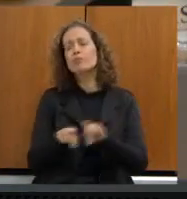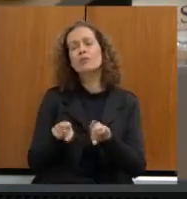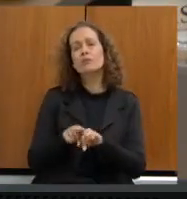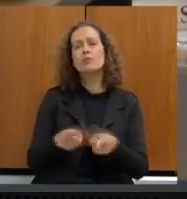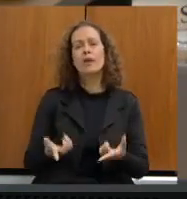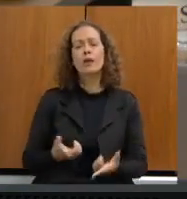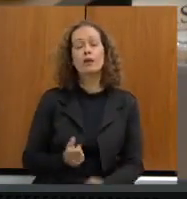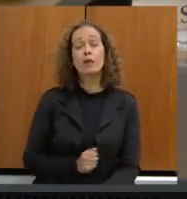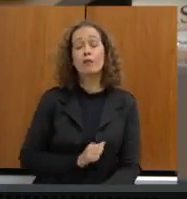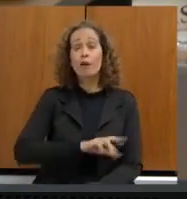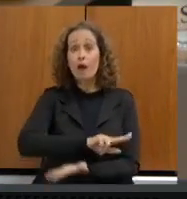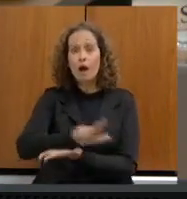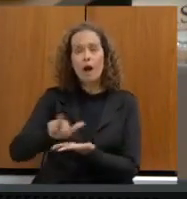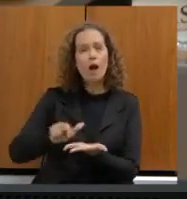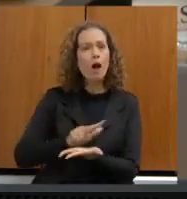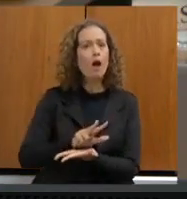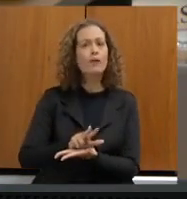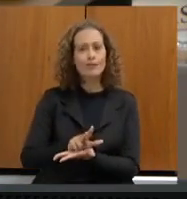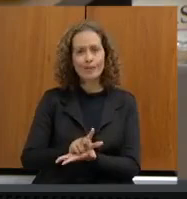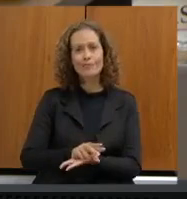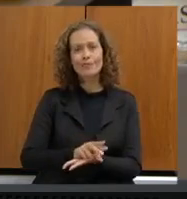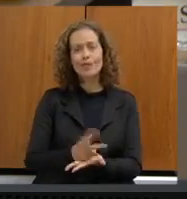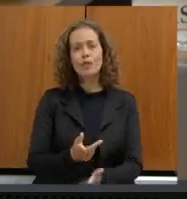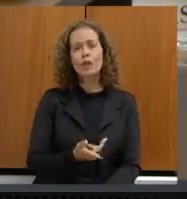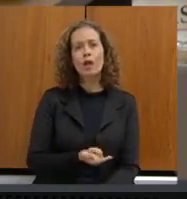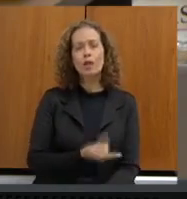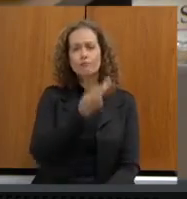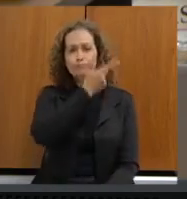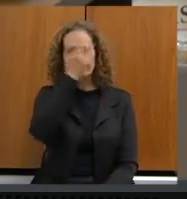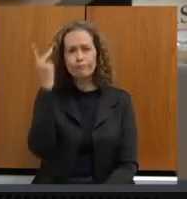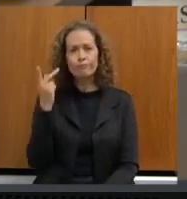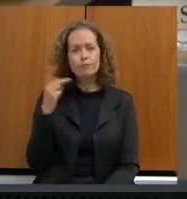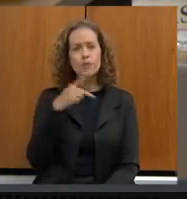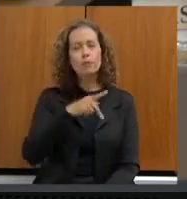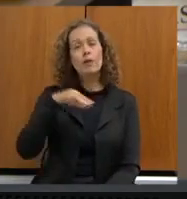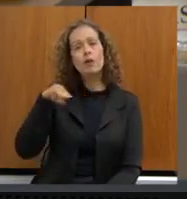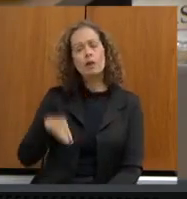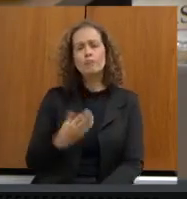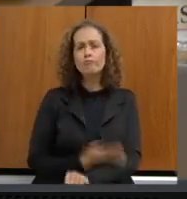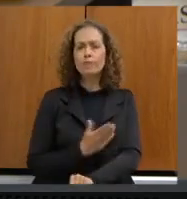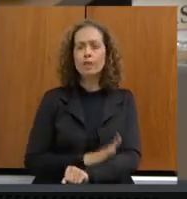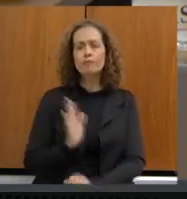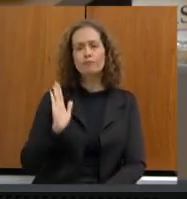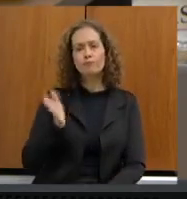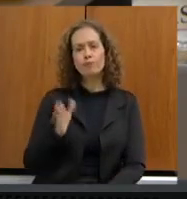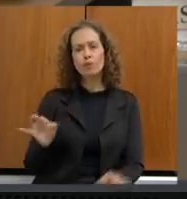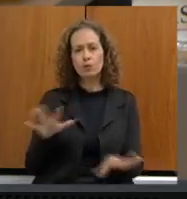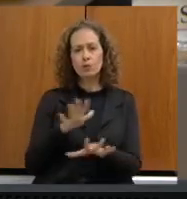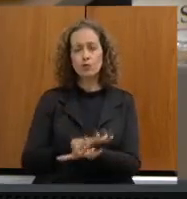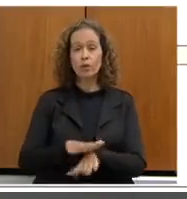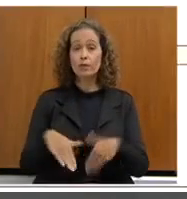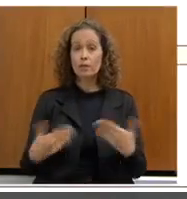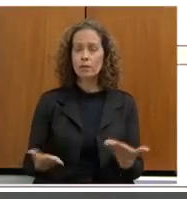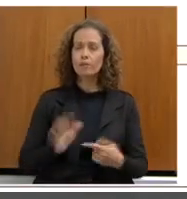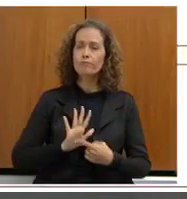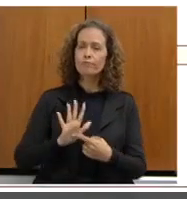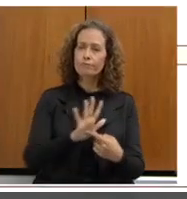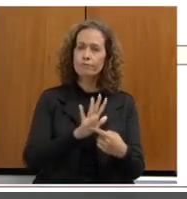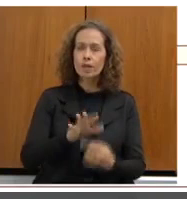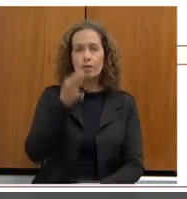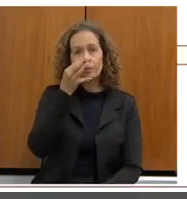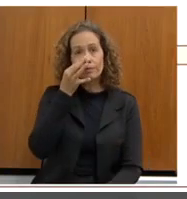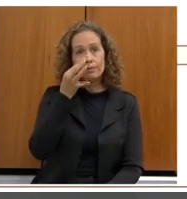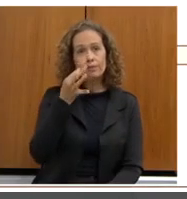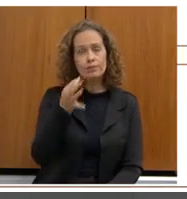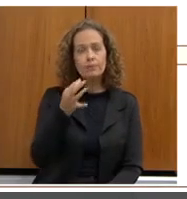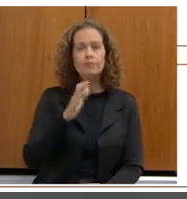militares treinados deixar rapidamente aqui a nossa a nossa nossa nosso carinho nossa atenção o Proerd